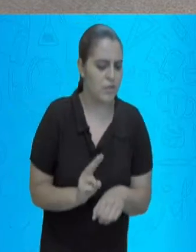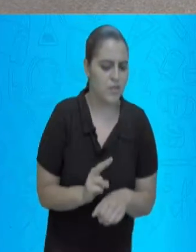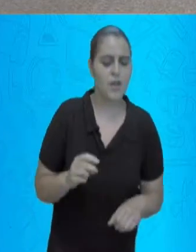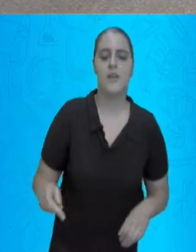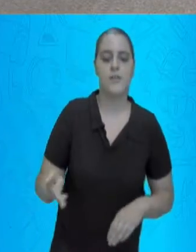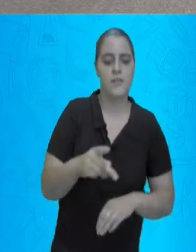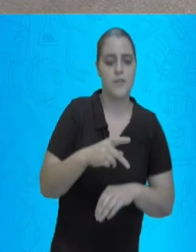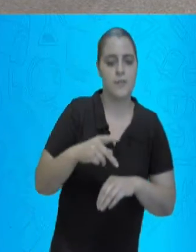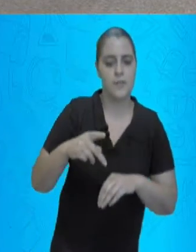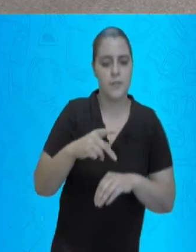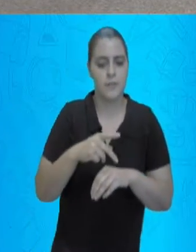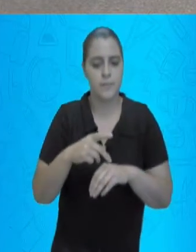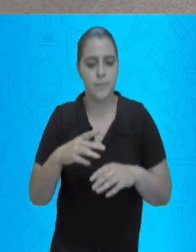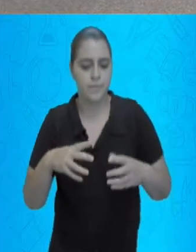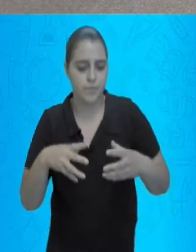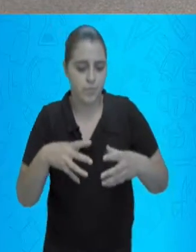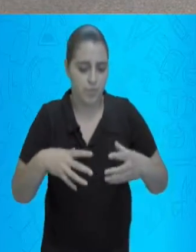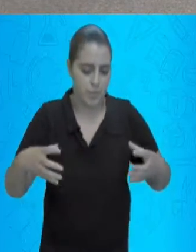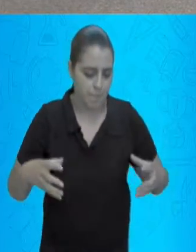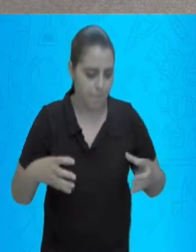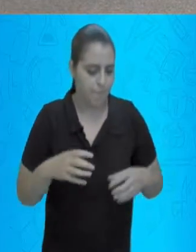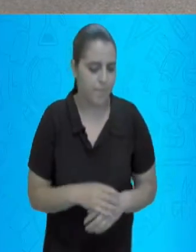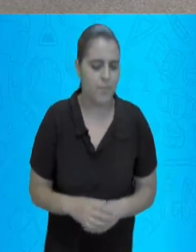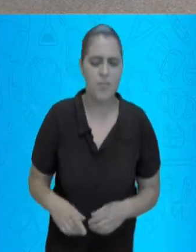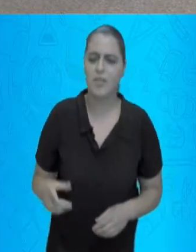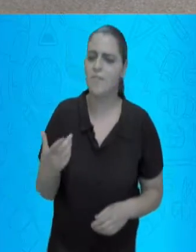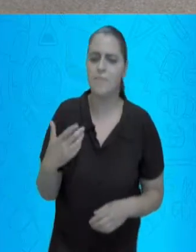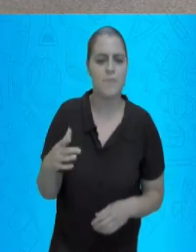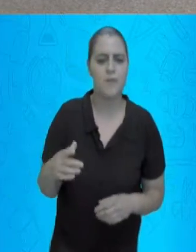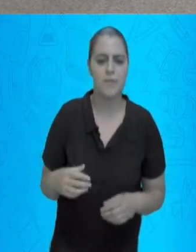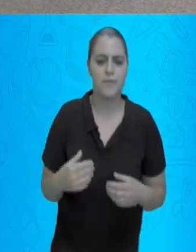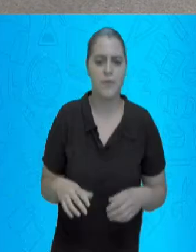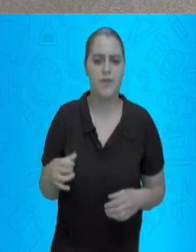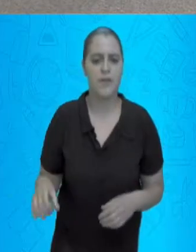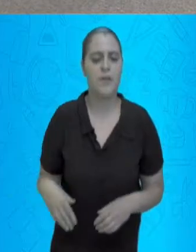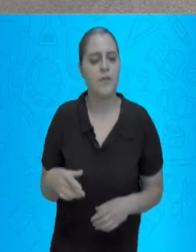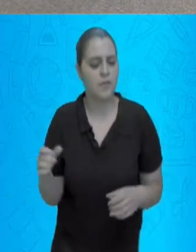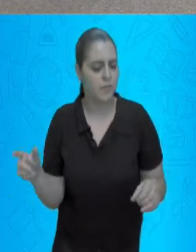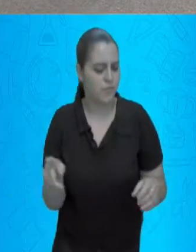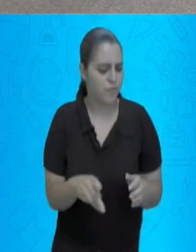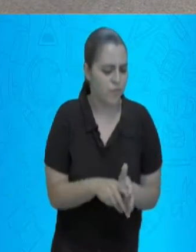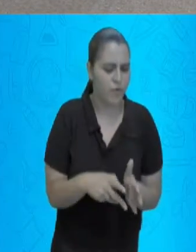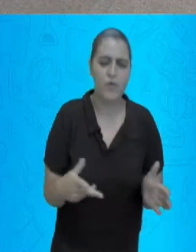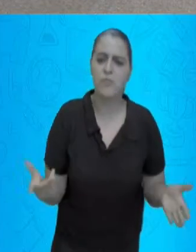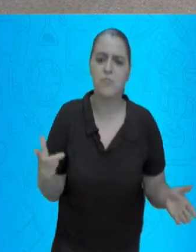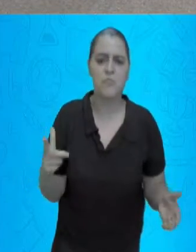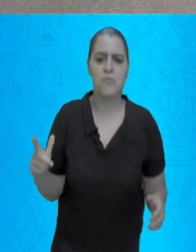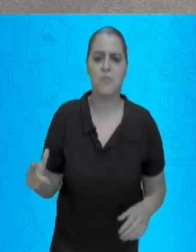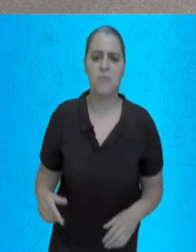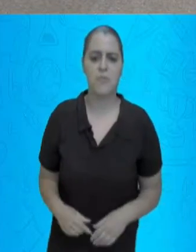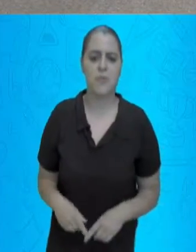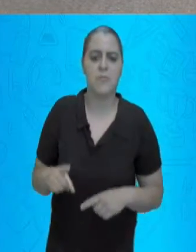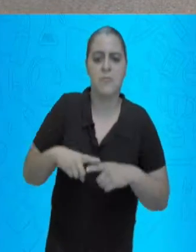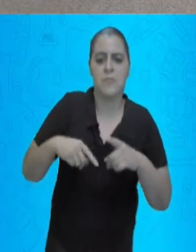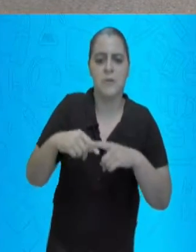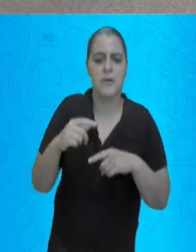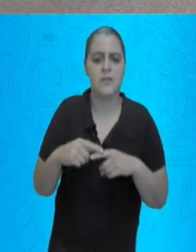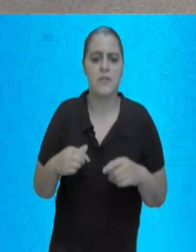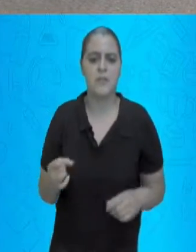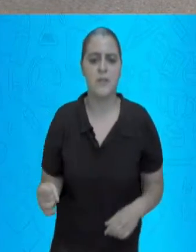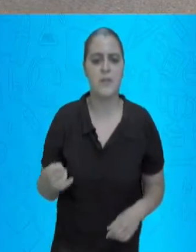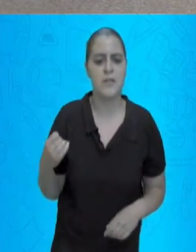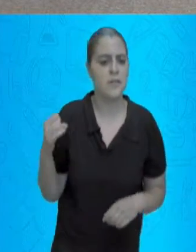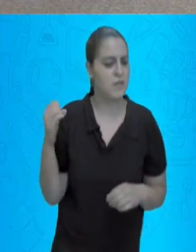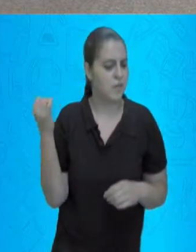estiver preservado, não é considerado um fóssil, não tem material